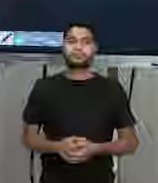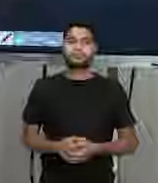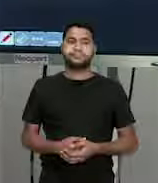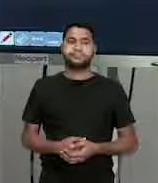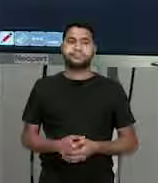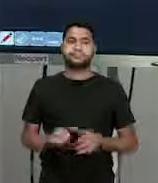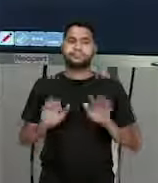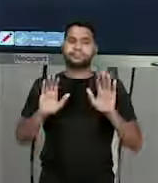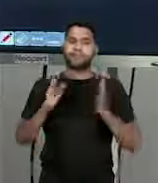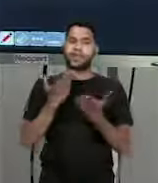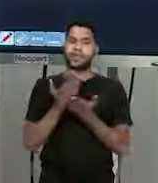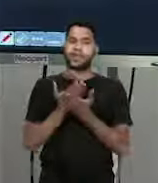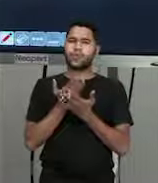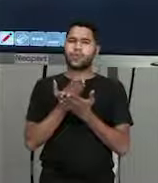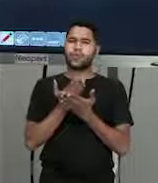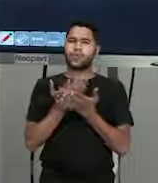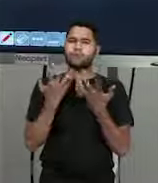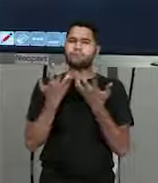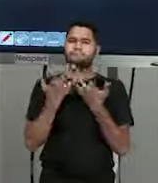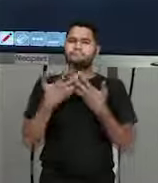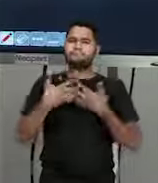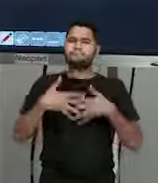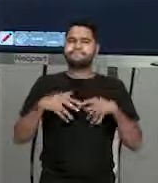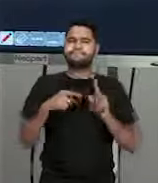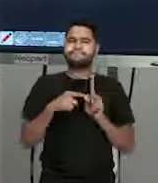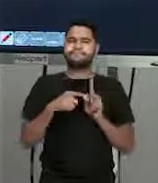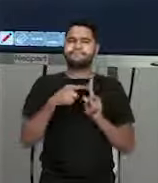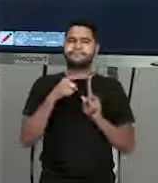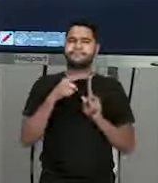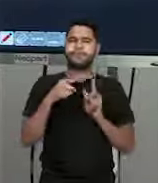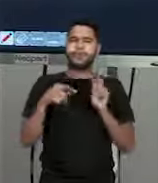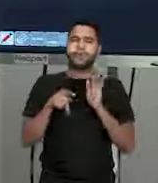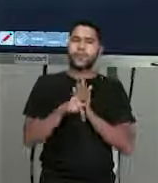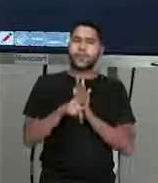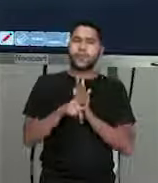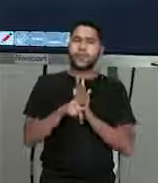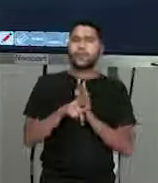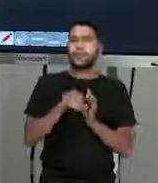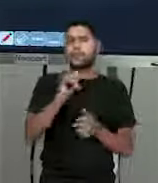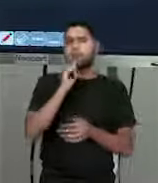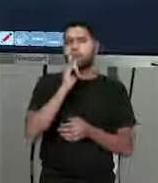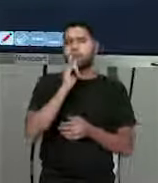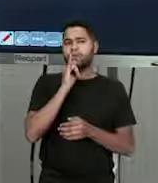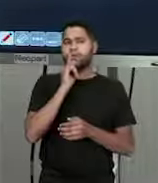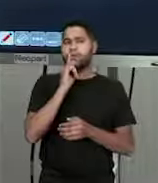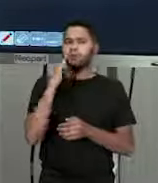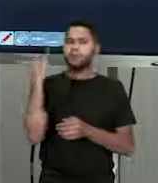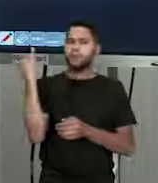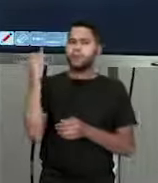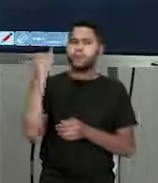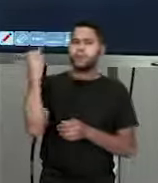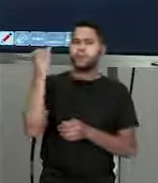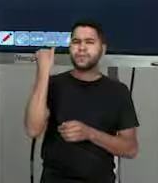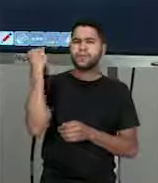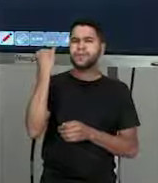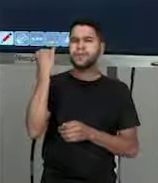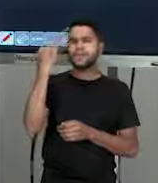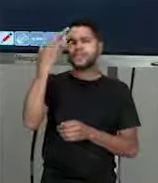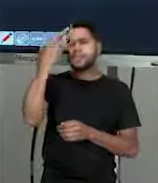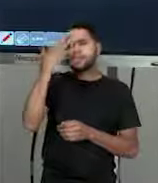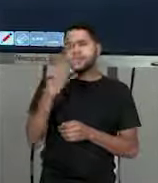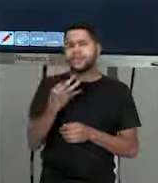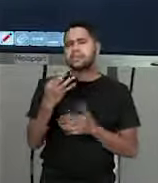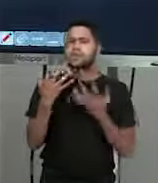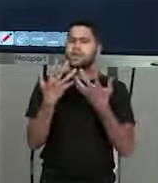Mas no estudo das máquinas térmicas, uma grandeza que é importante para entendermos